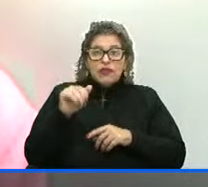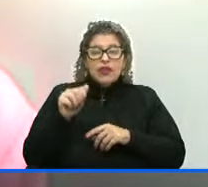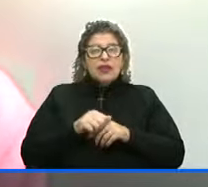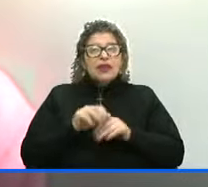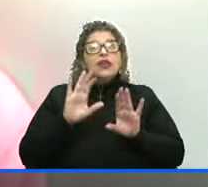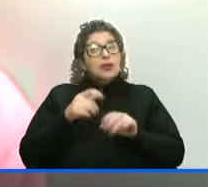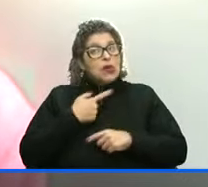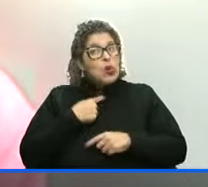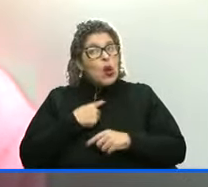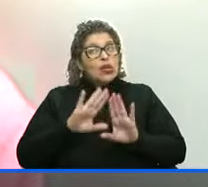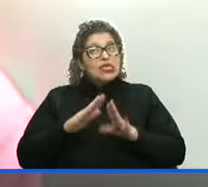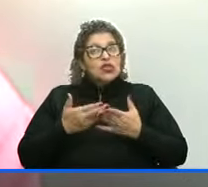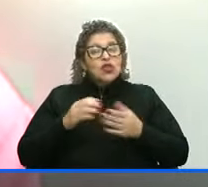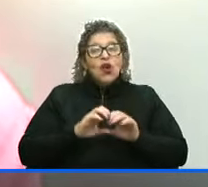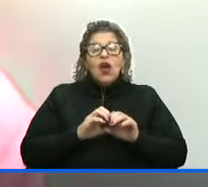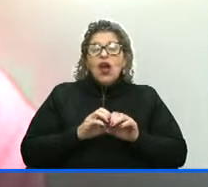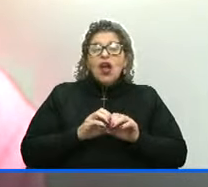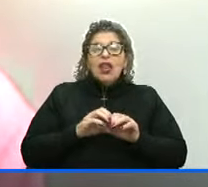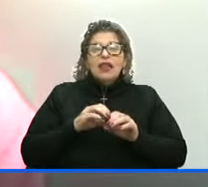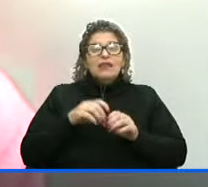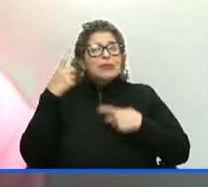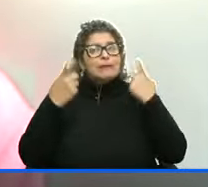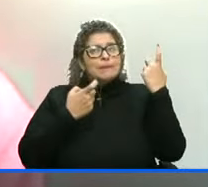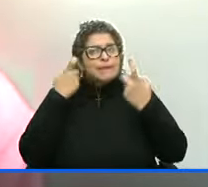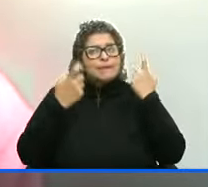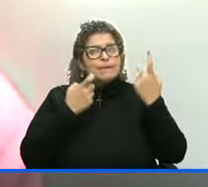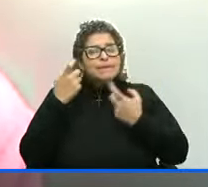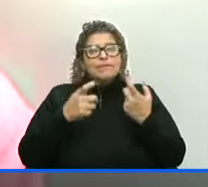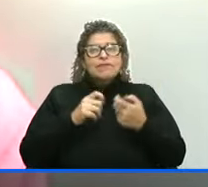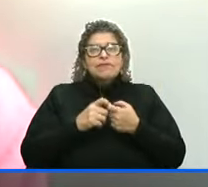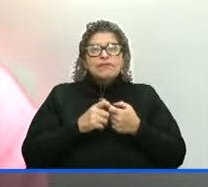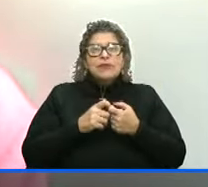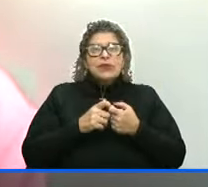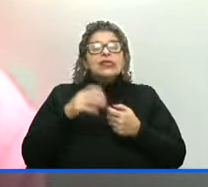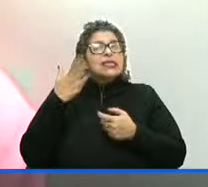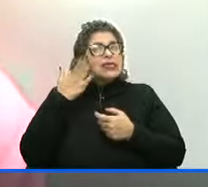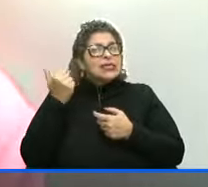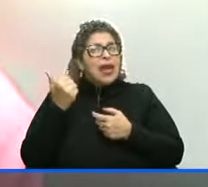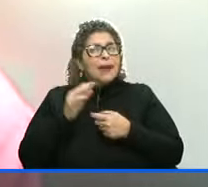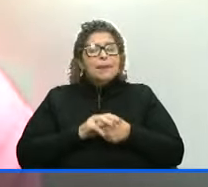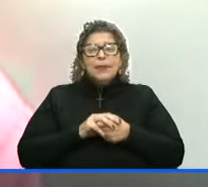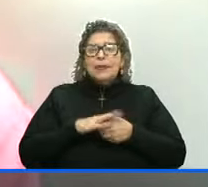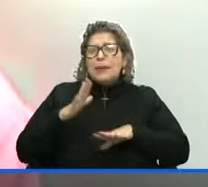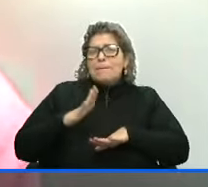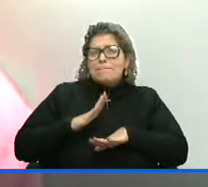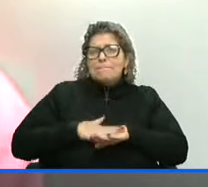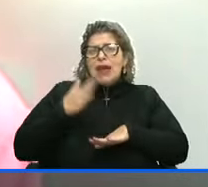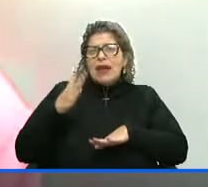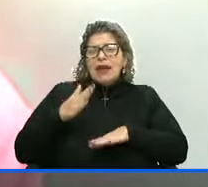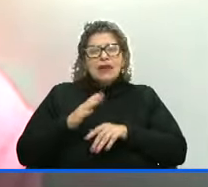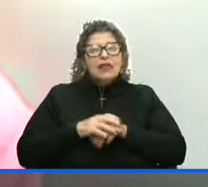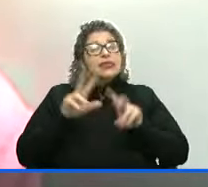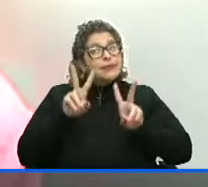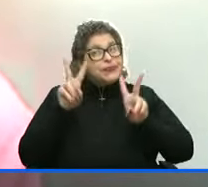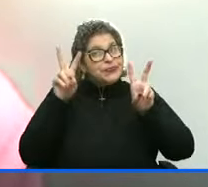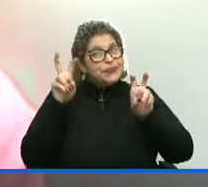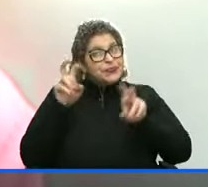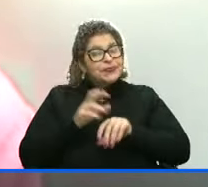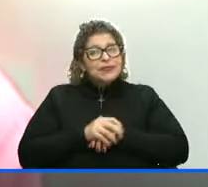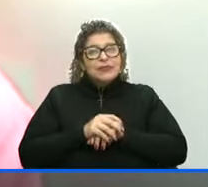escolas comunitárias, eu tenho uma preocupação, assim, porque, na verdade, a gente sabe que é bem mais, e eu vou botar entre